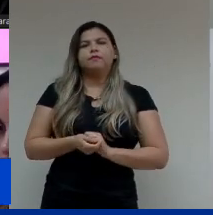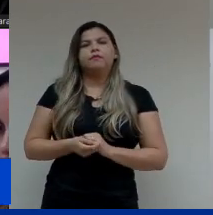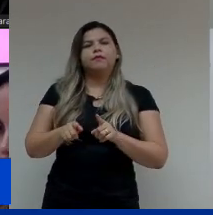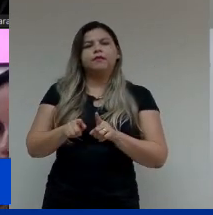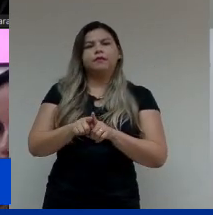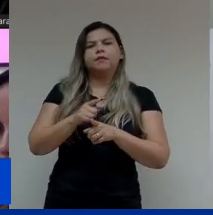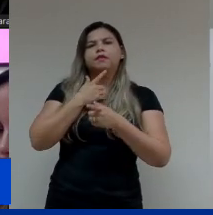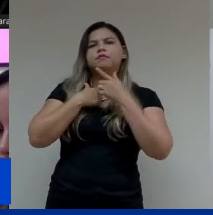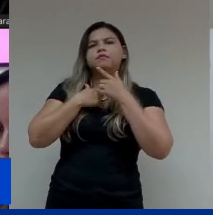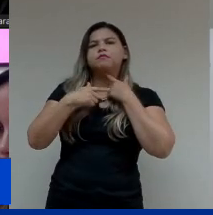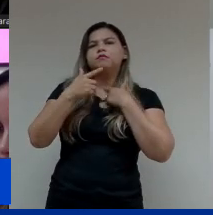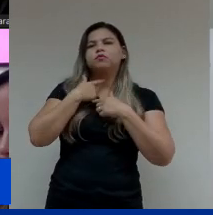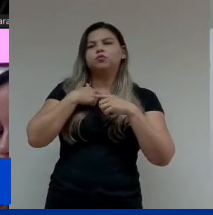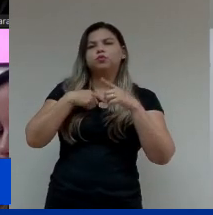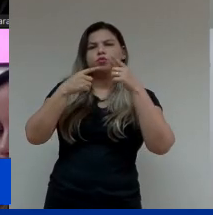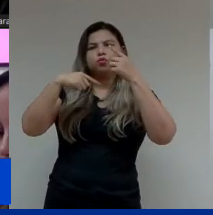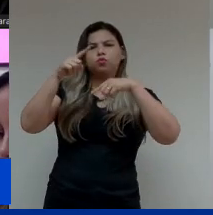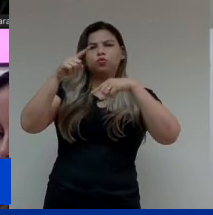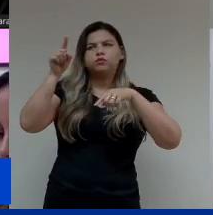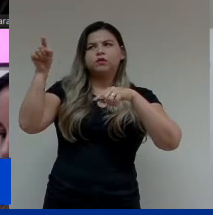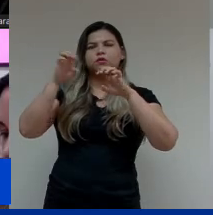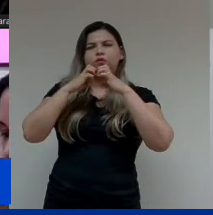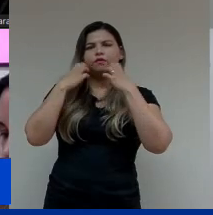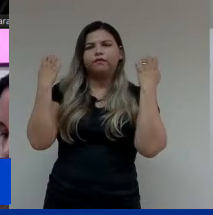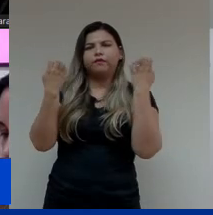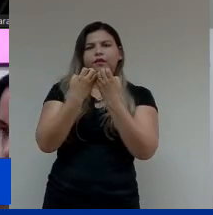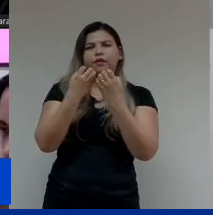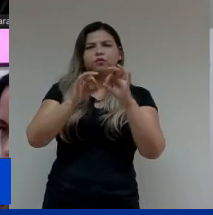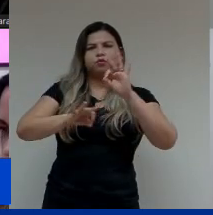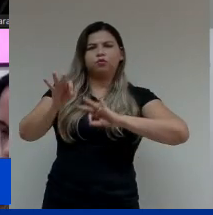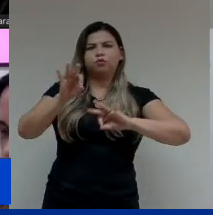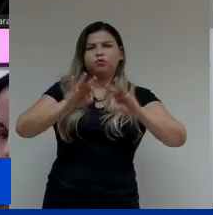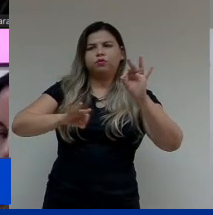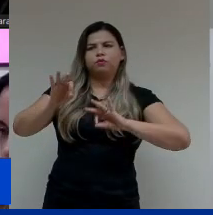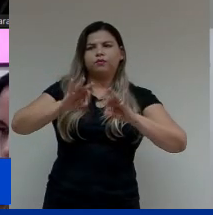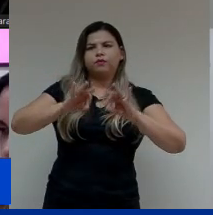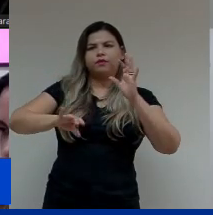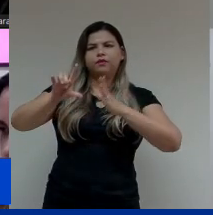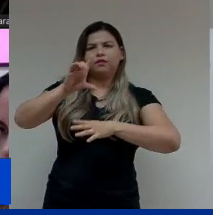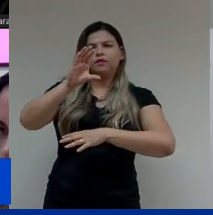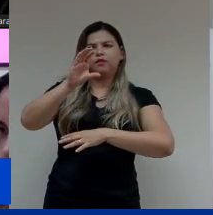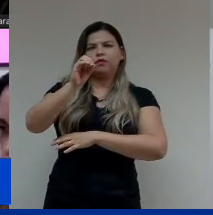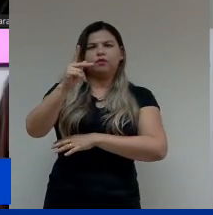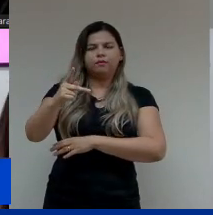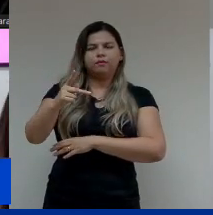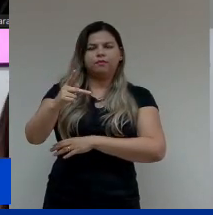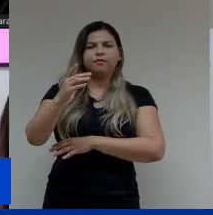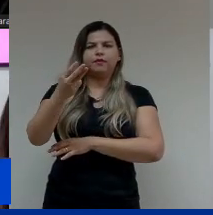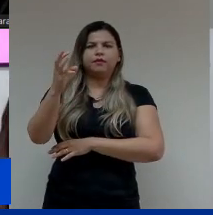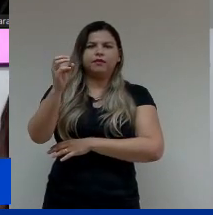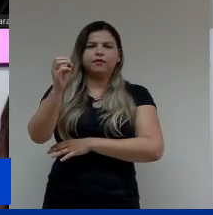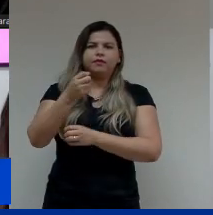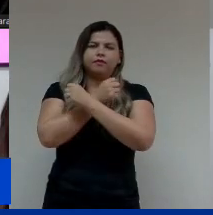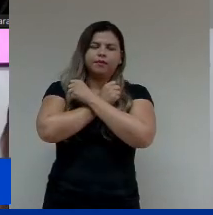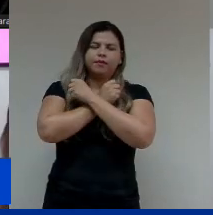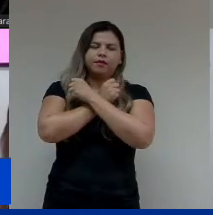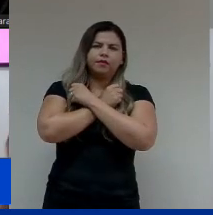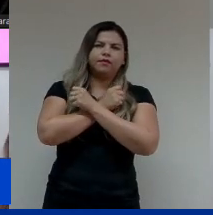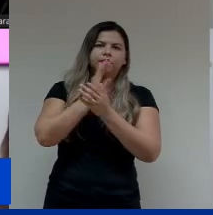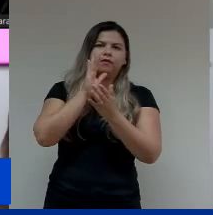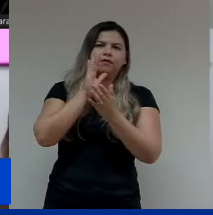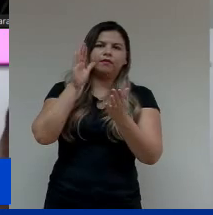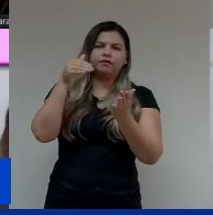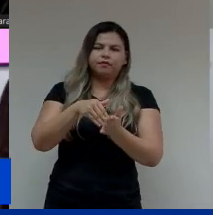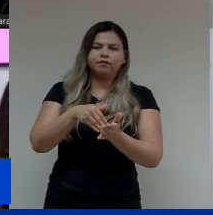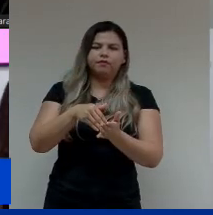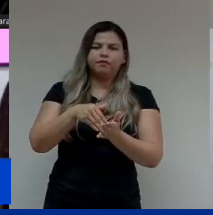desejando sucesso aí no nosso evento preparatório da COP30. Um forte abraço e até amanhã. Nós temos